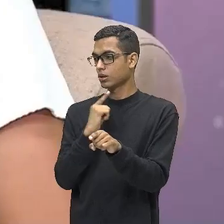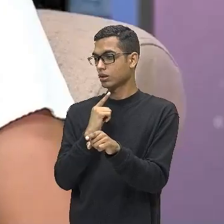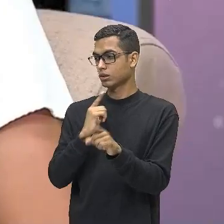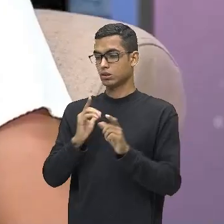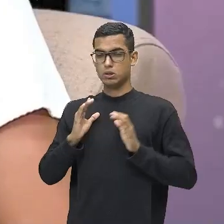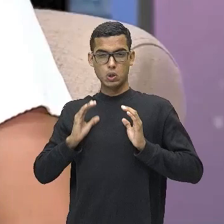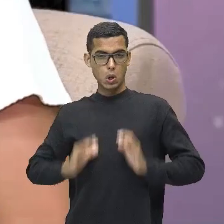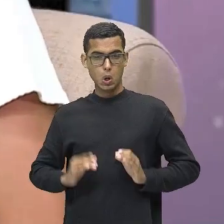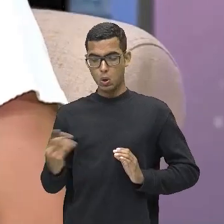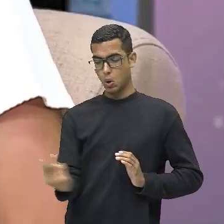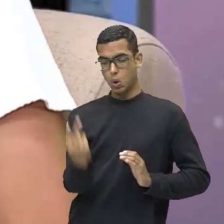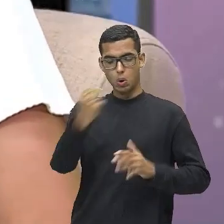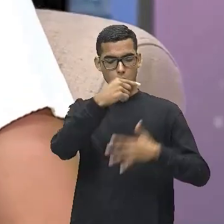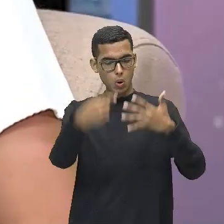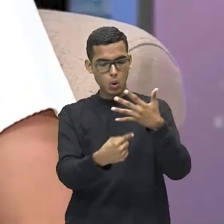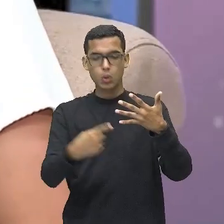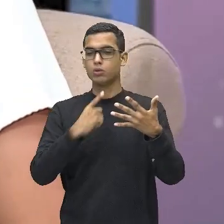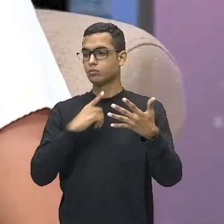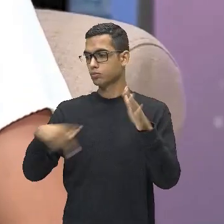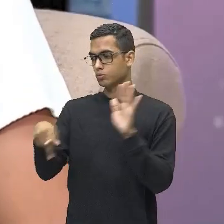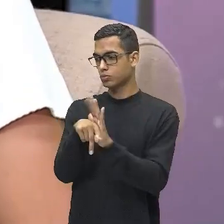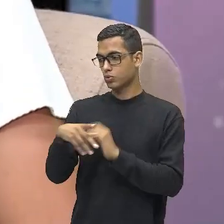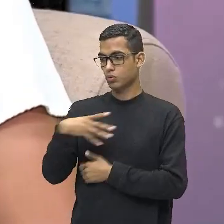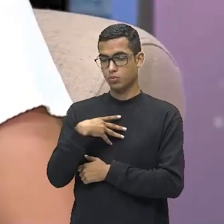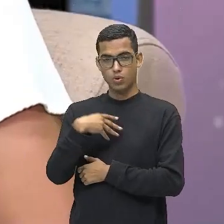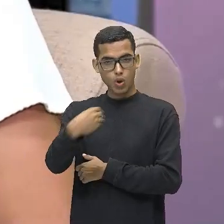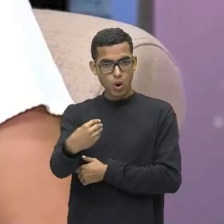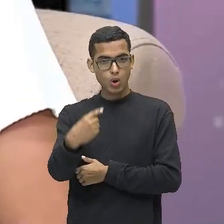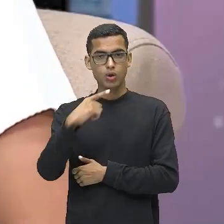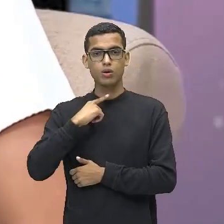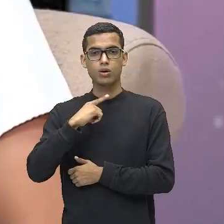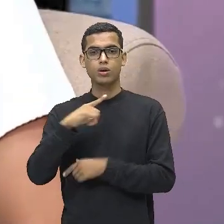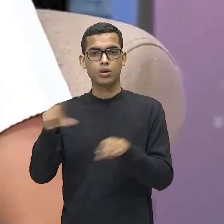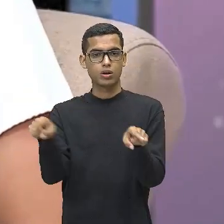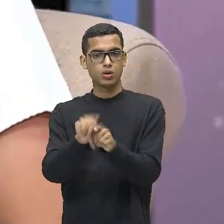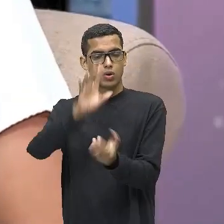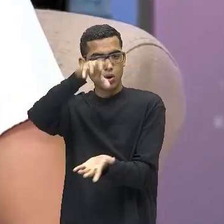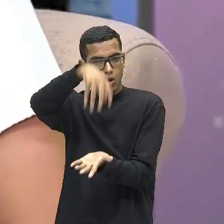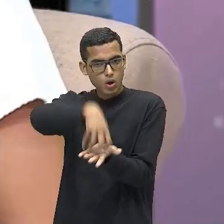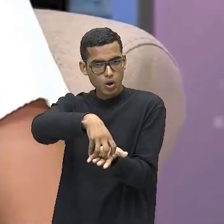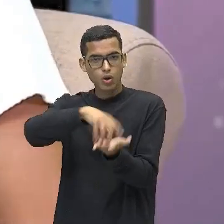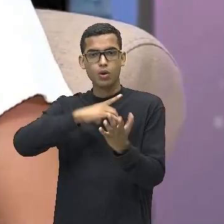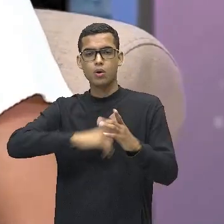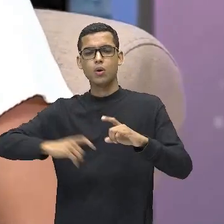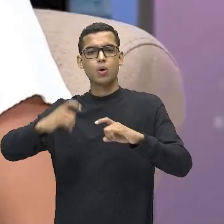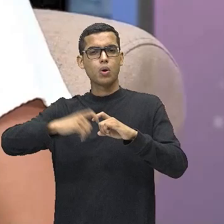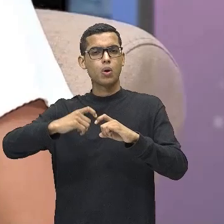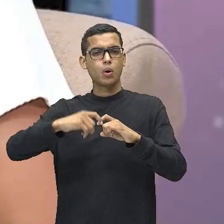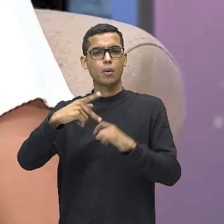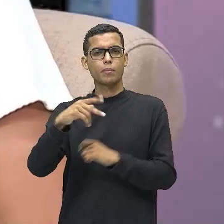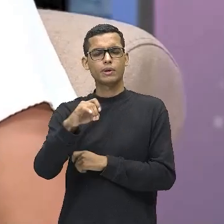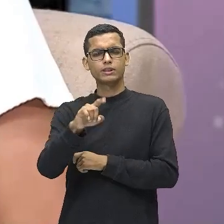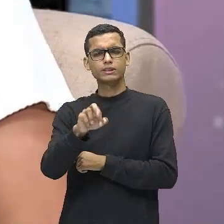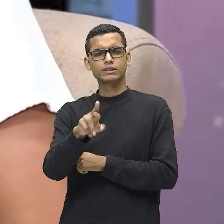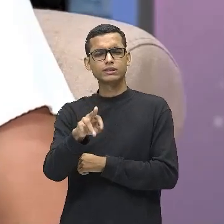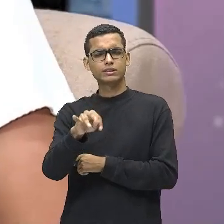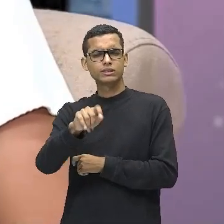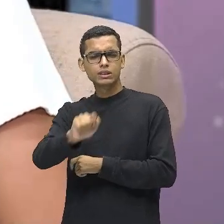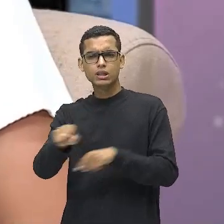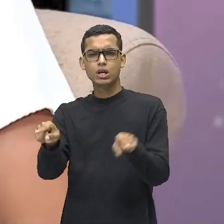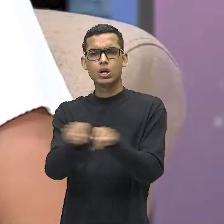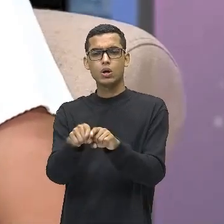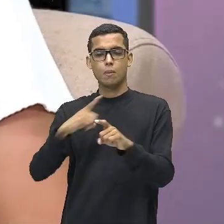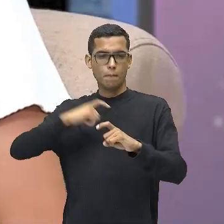filhos. Inclusive, a Academia Americana de Pediatria, em 2016, fez um estudo onde diz que